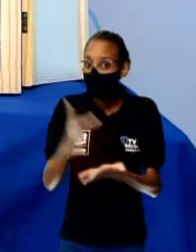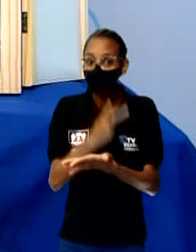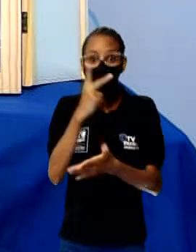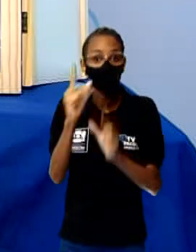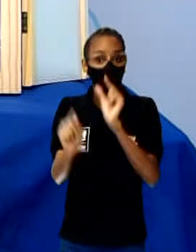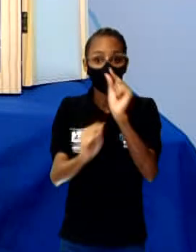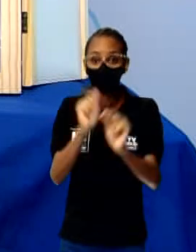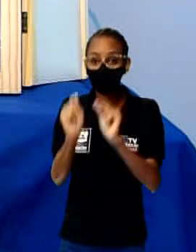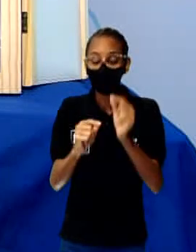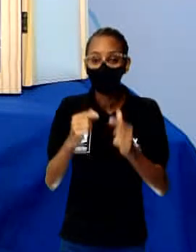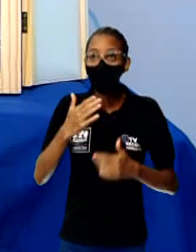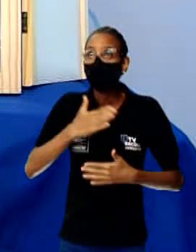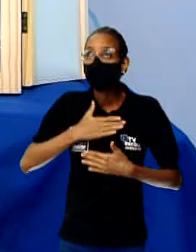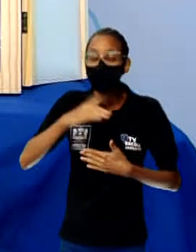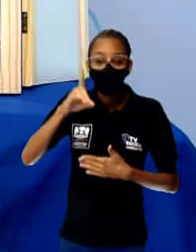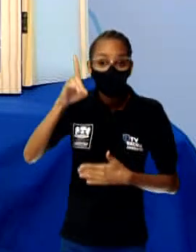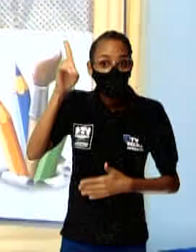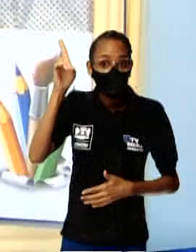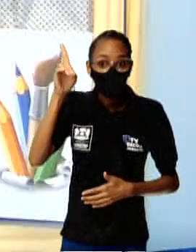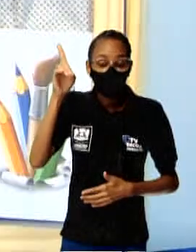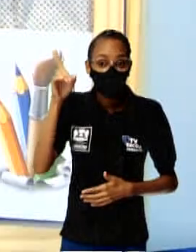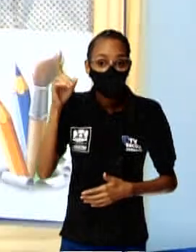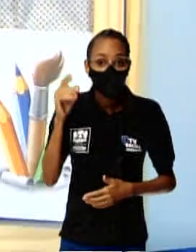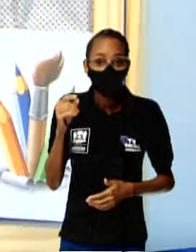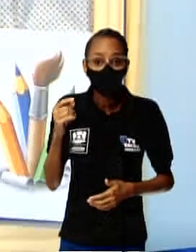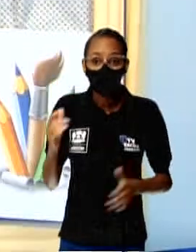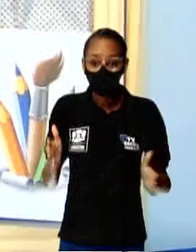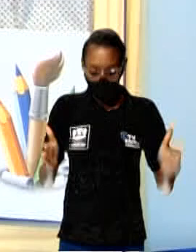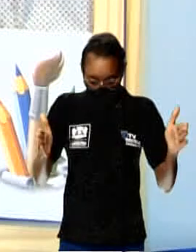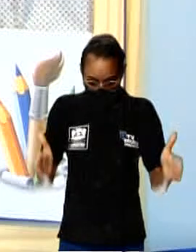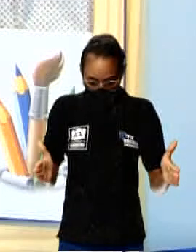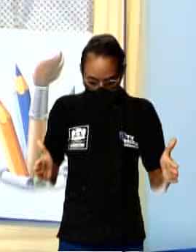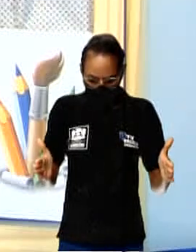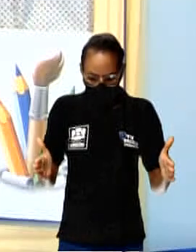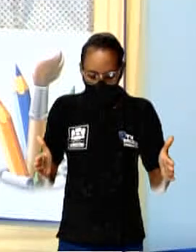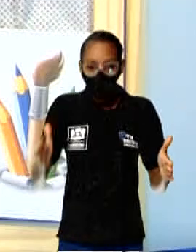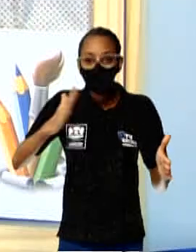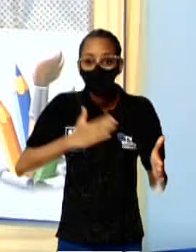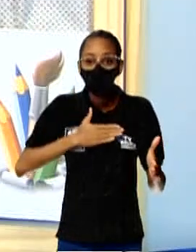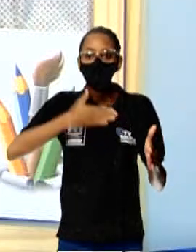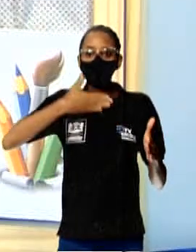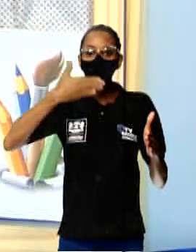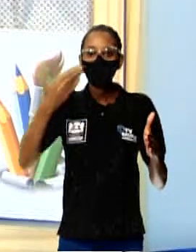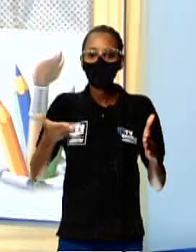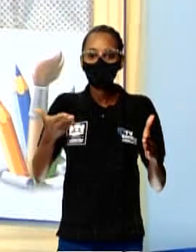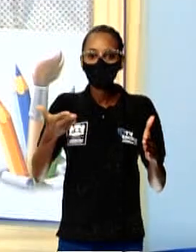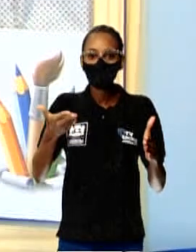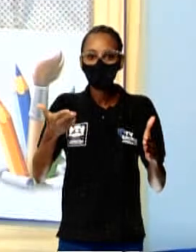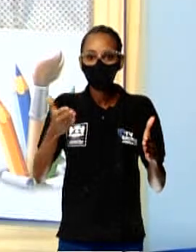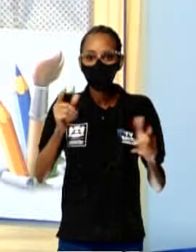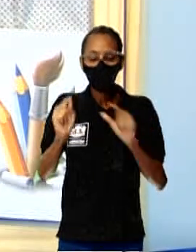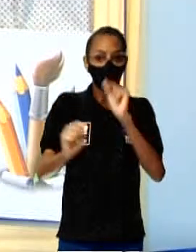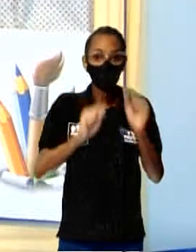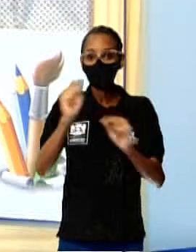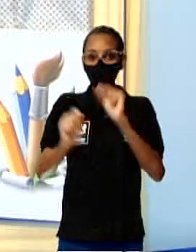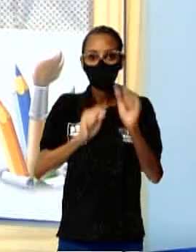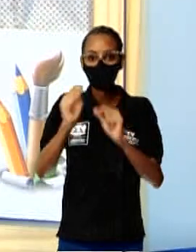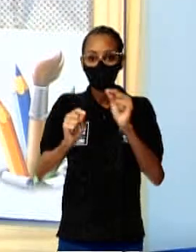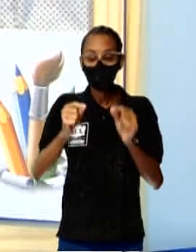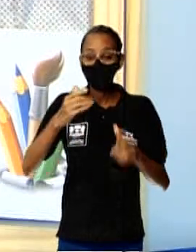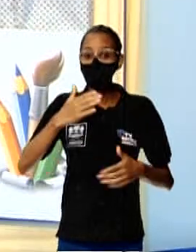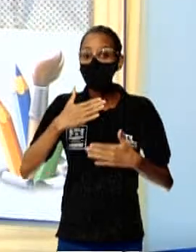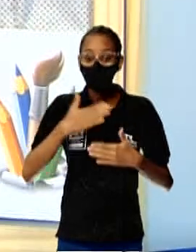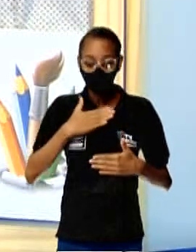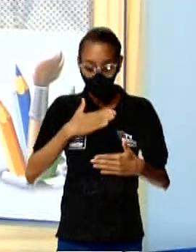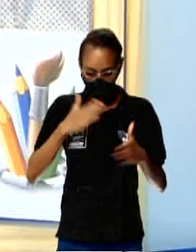ai meu Deus chegou uma surpresa Zuca é